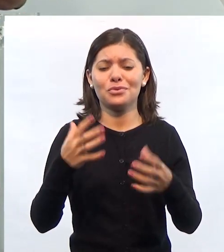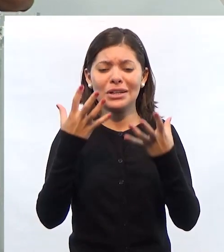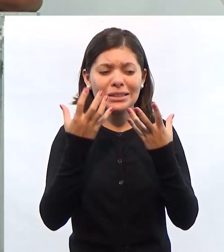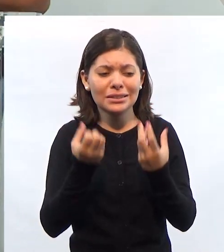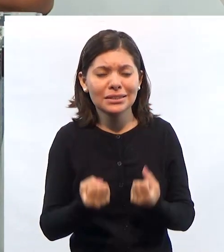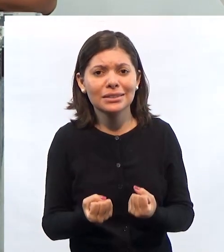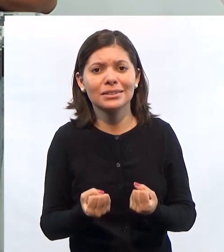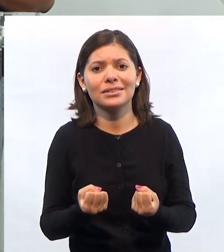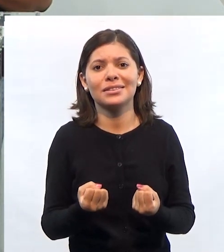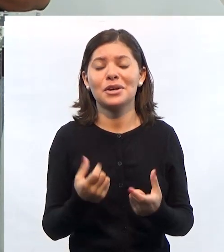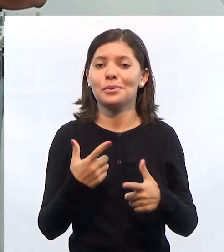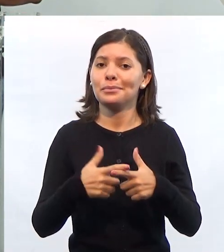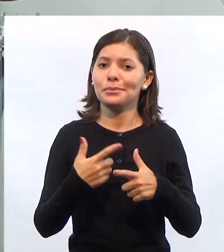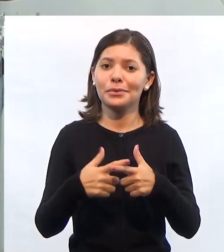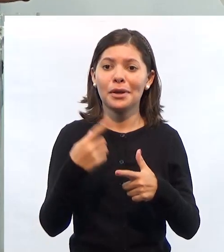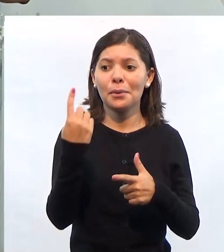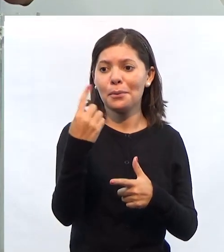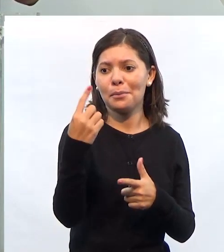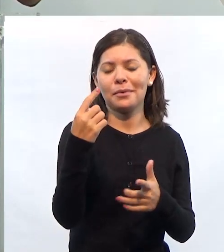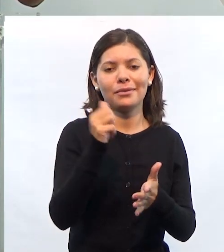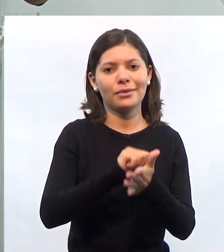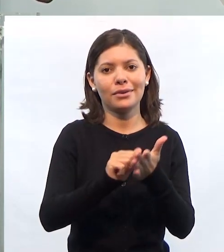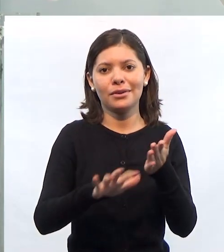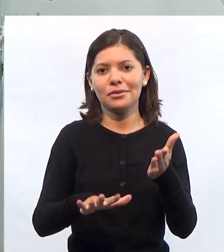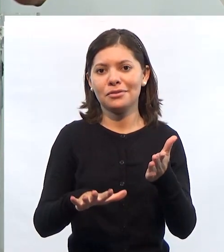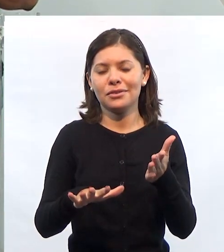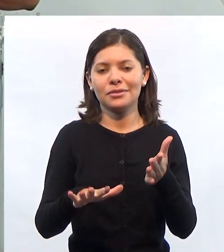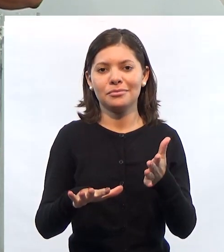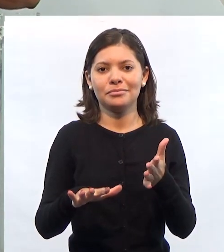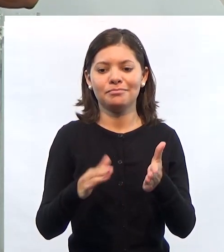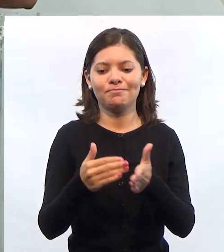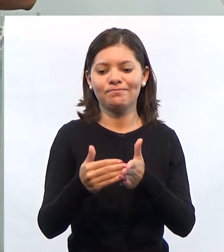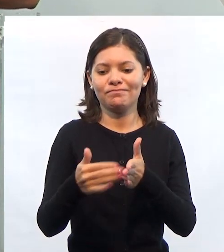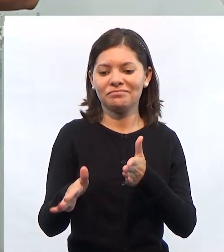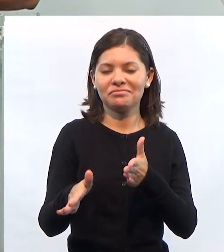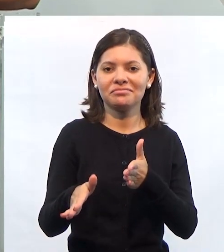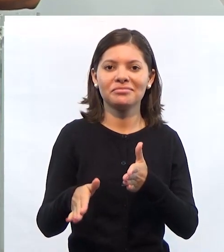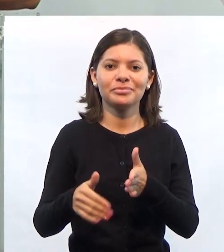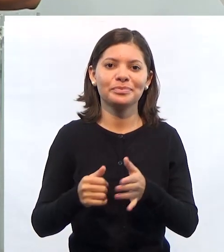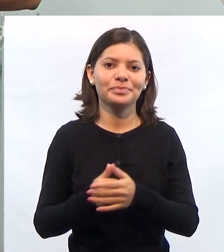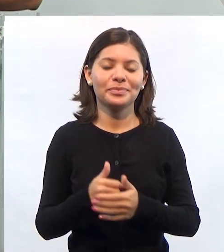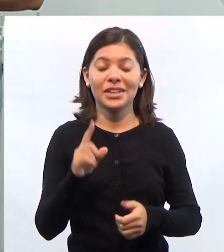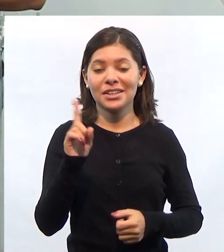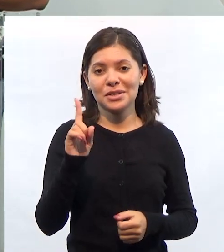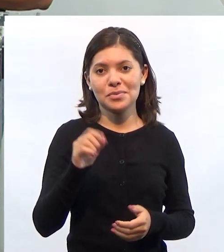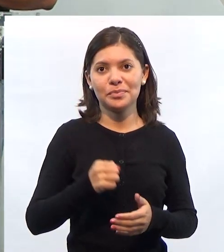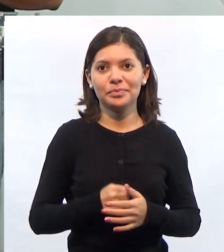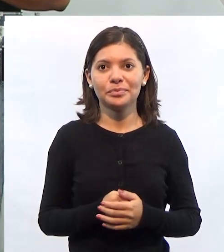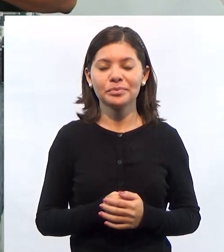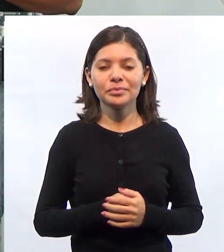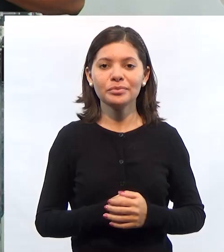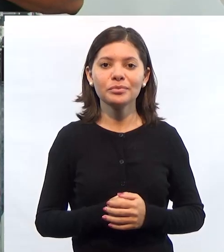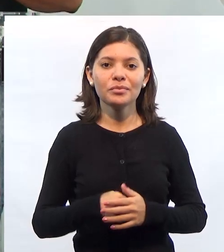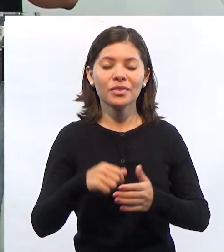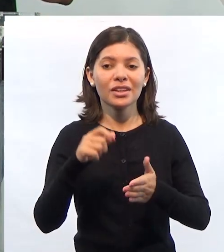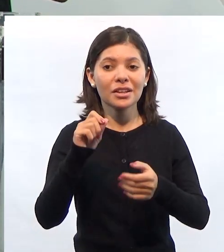fazer todas as tarefas de novo porque deixou uma treta na última hora não deixe para última hora gente